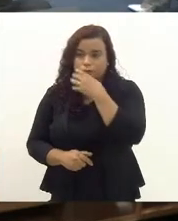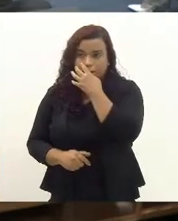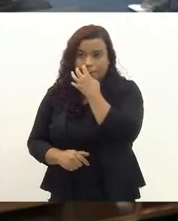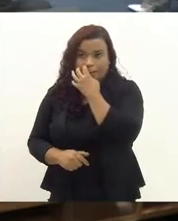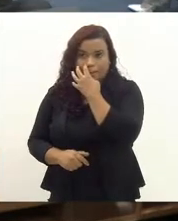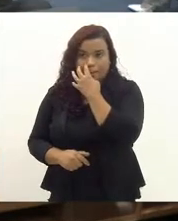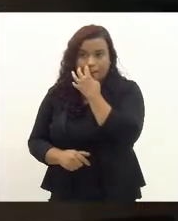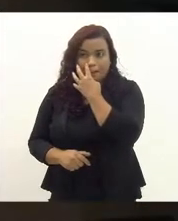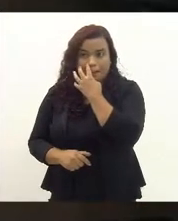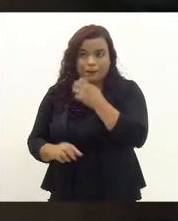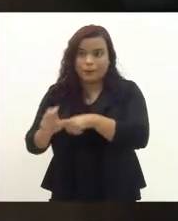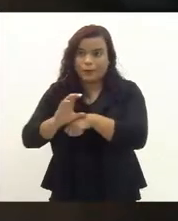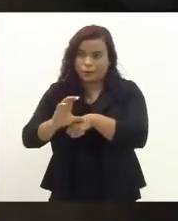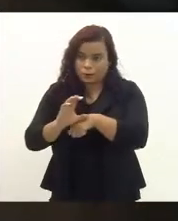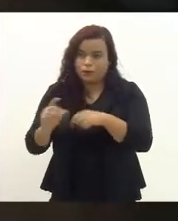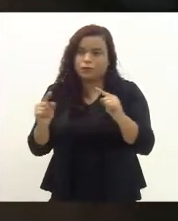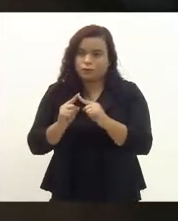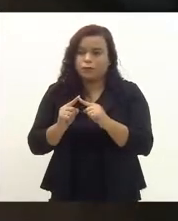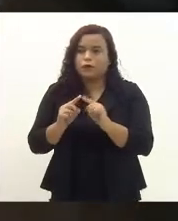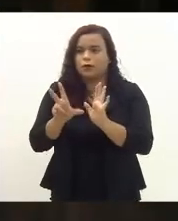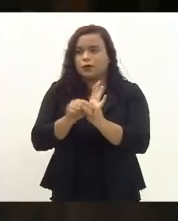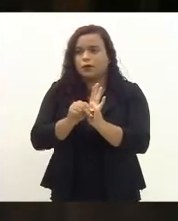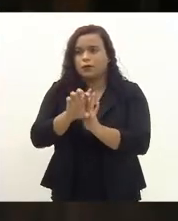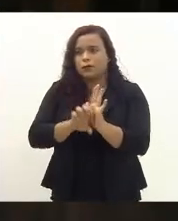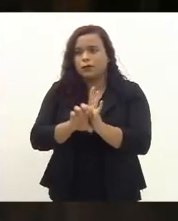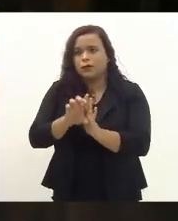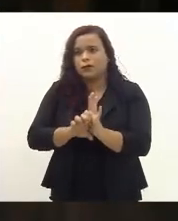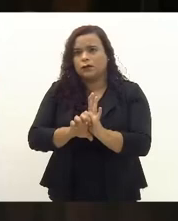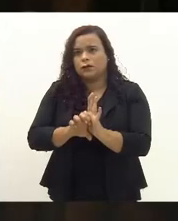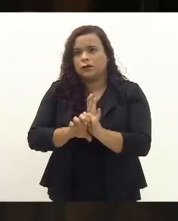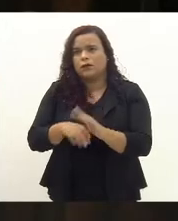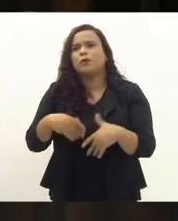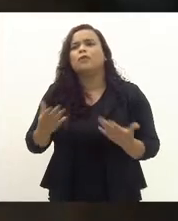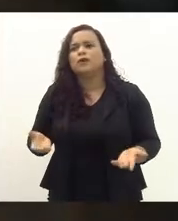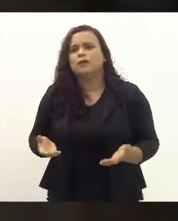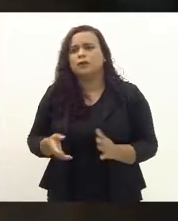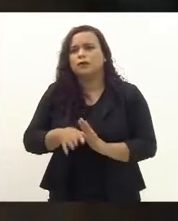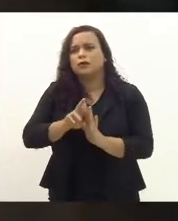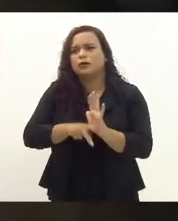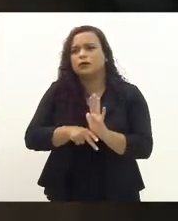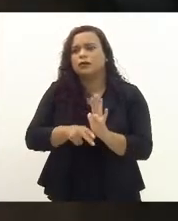a funcionalidade com emendas Quais são as vendas em massa